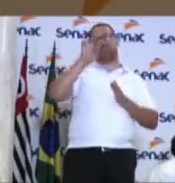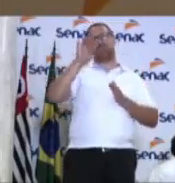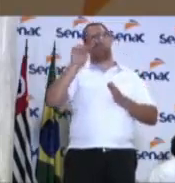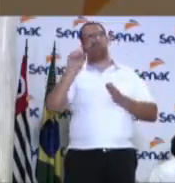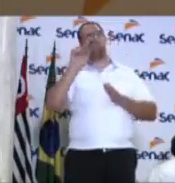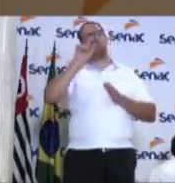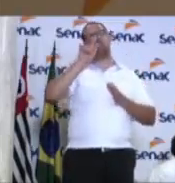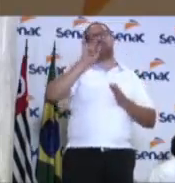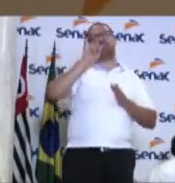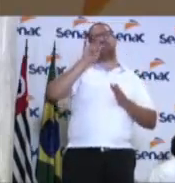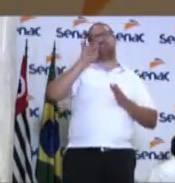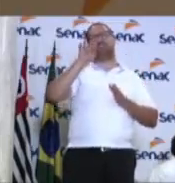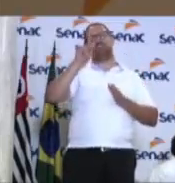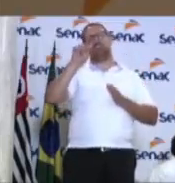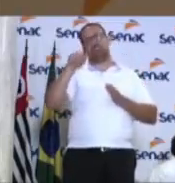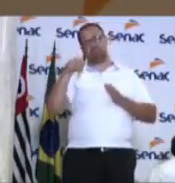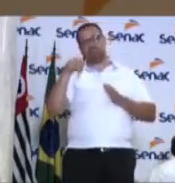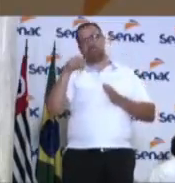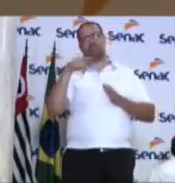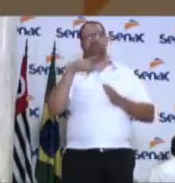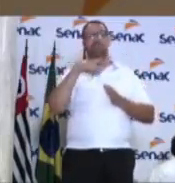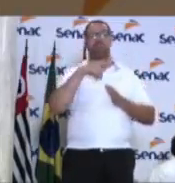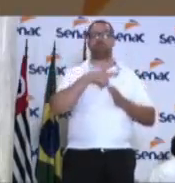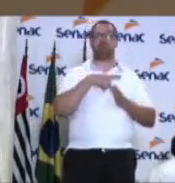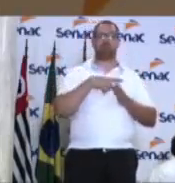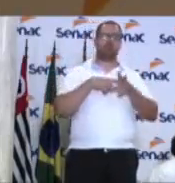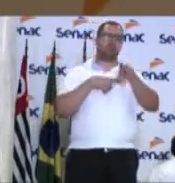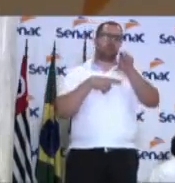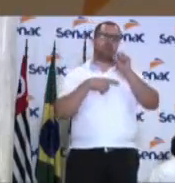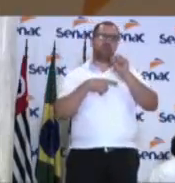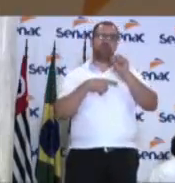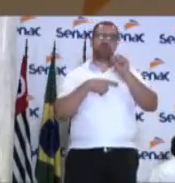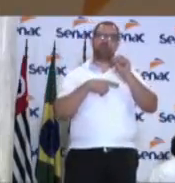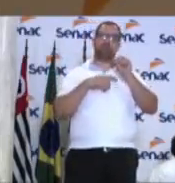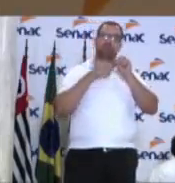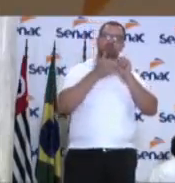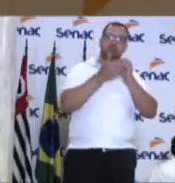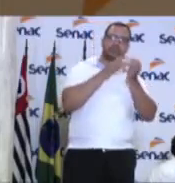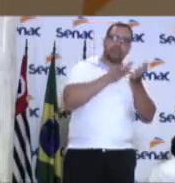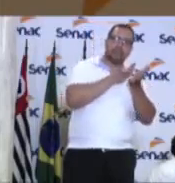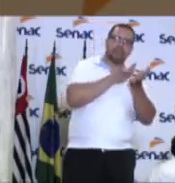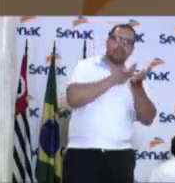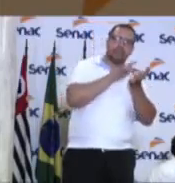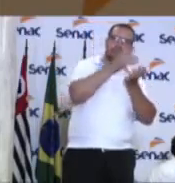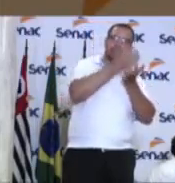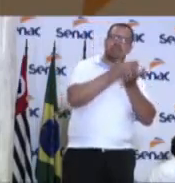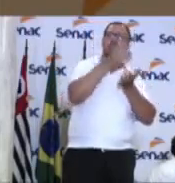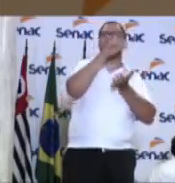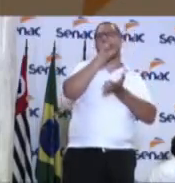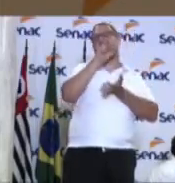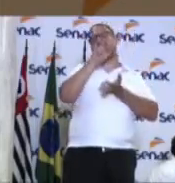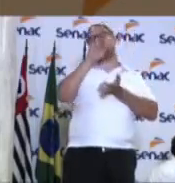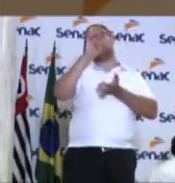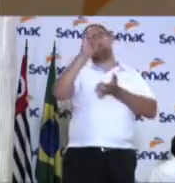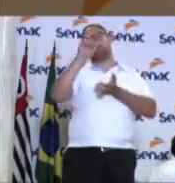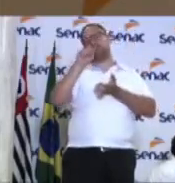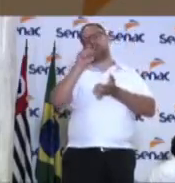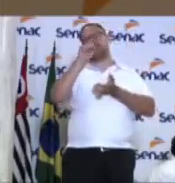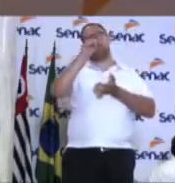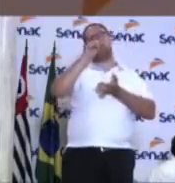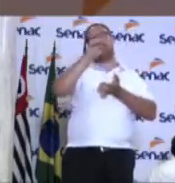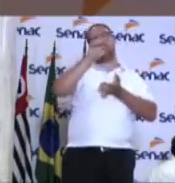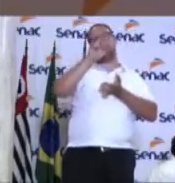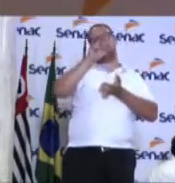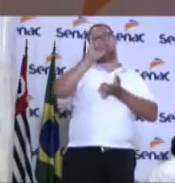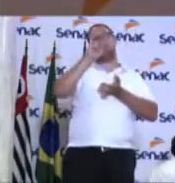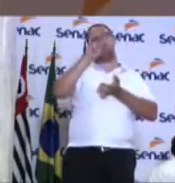Tiguan, Touareg e tudo mais. Então, a gente resolveu disfarçar o seriado de uma campanha institucional. Então,